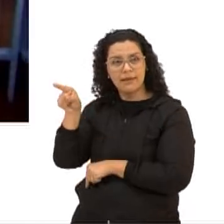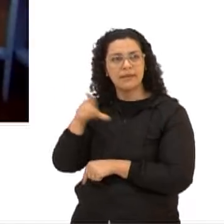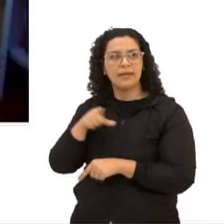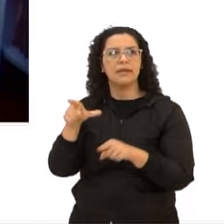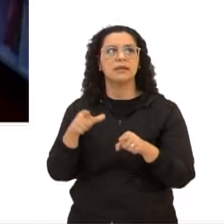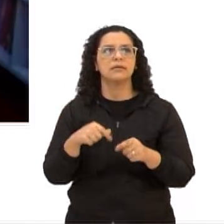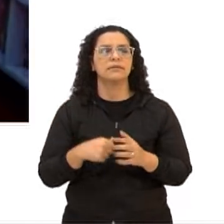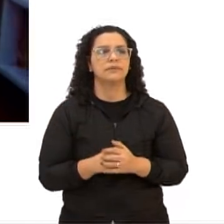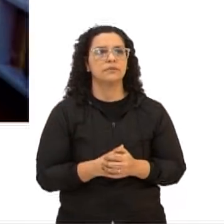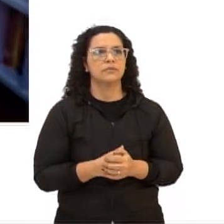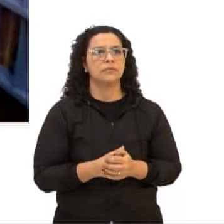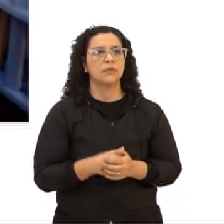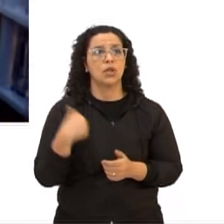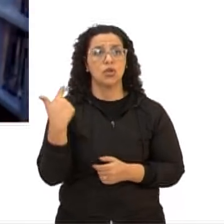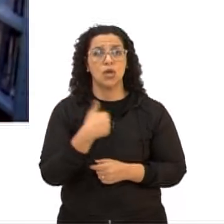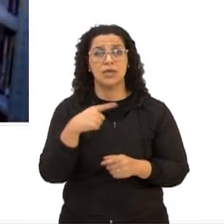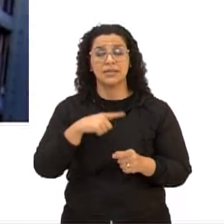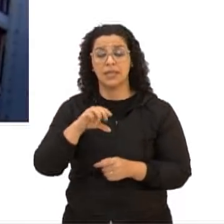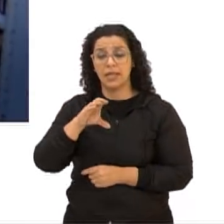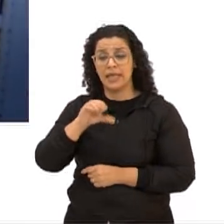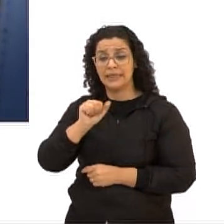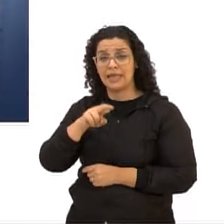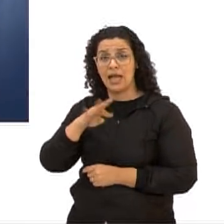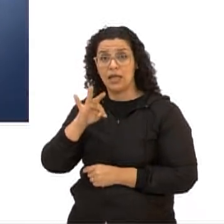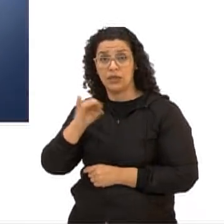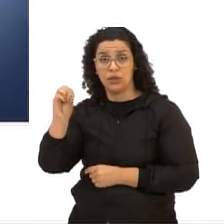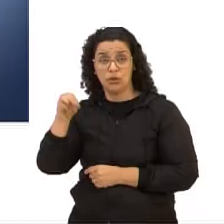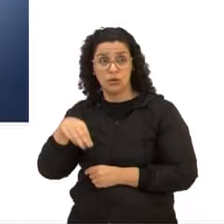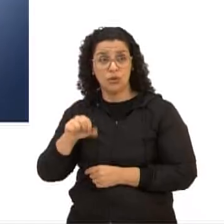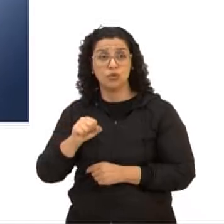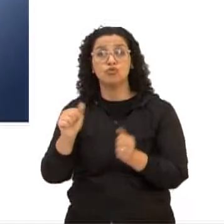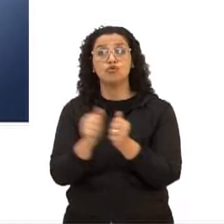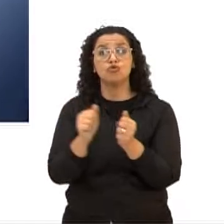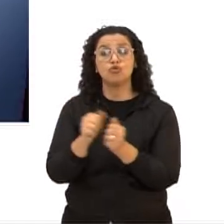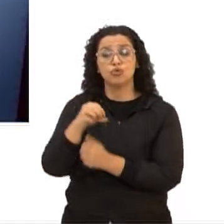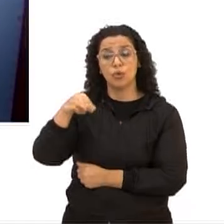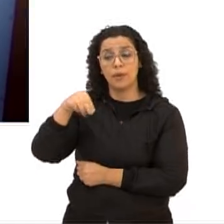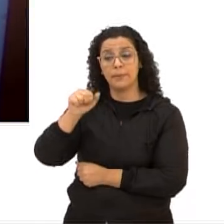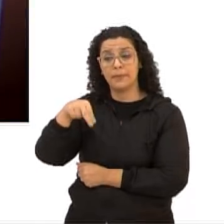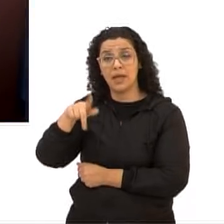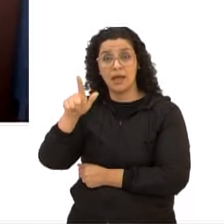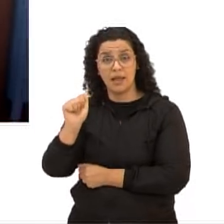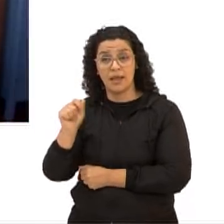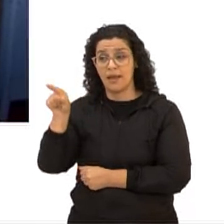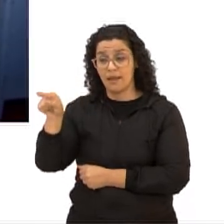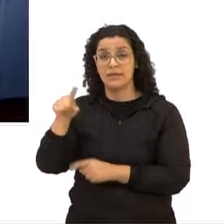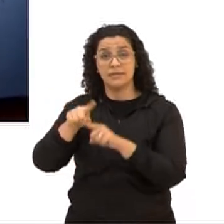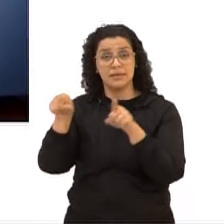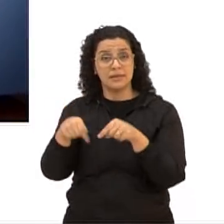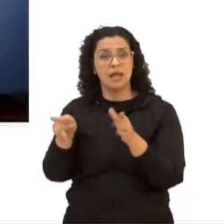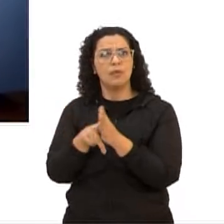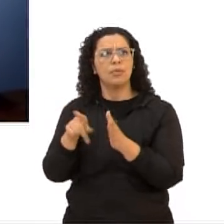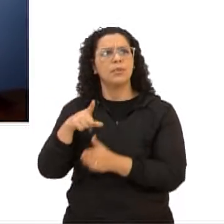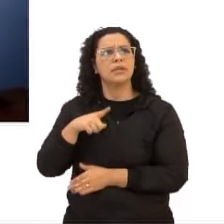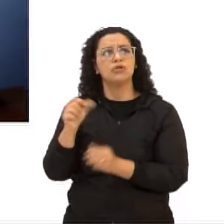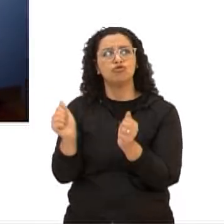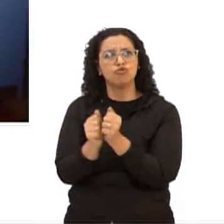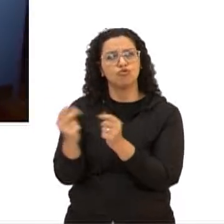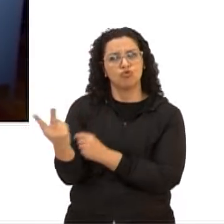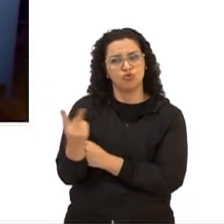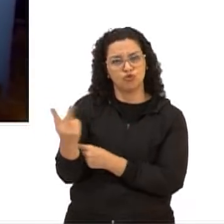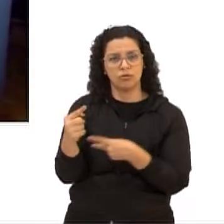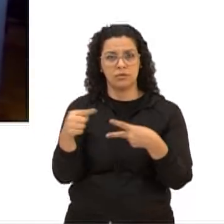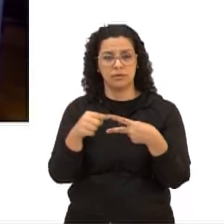a gente tem os cartoons e os mangás, né? Os cartoons e os mangás